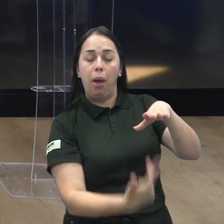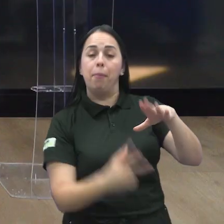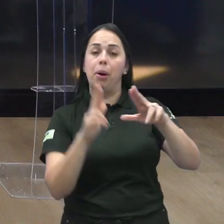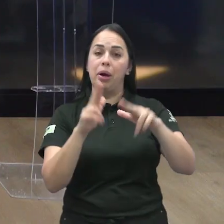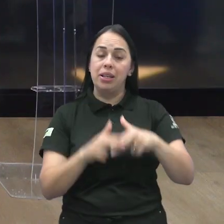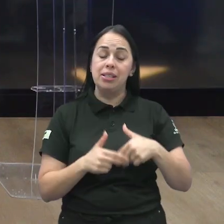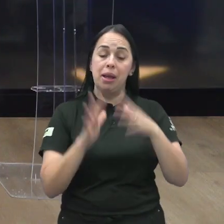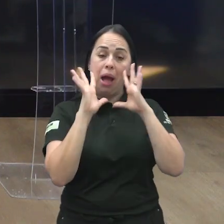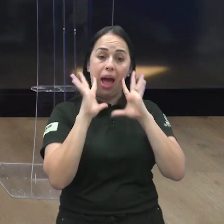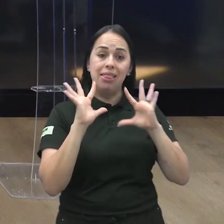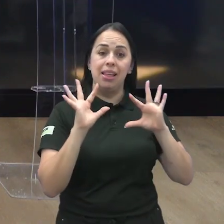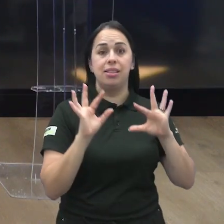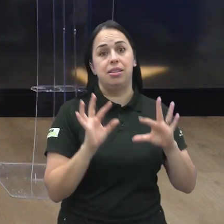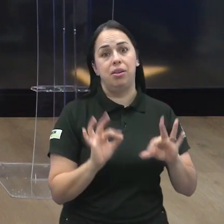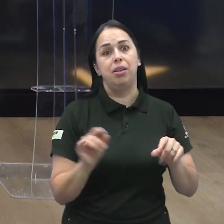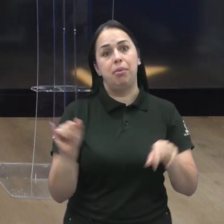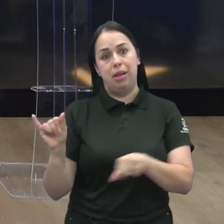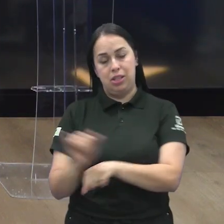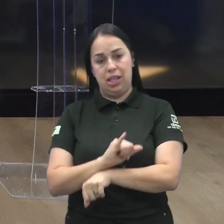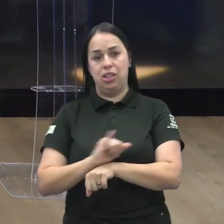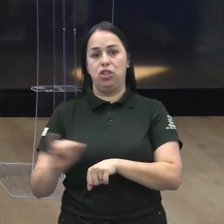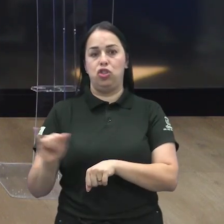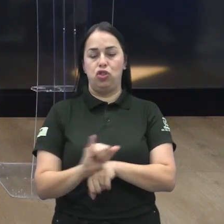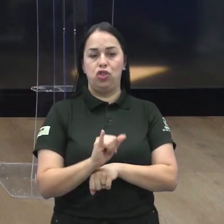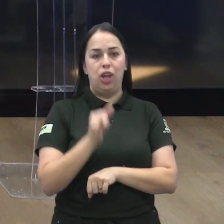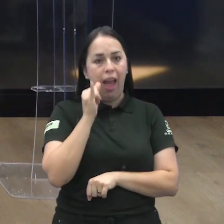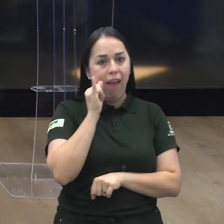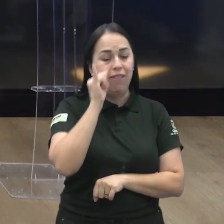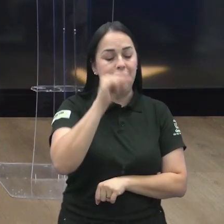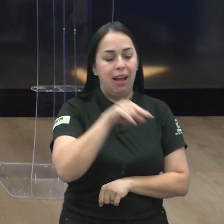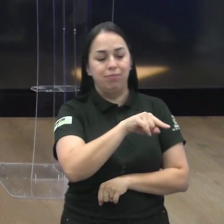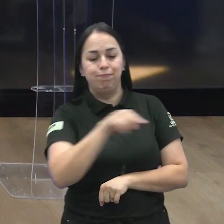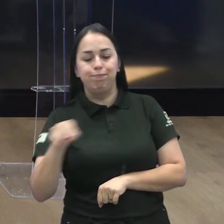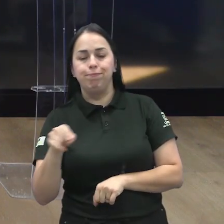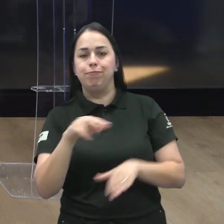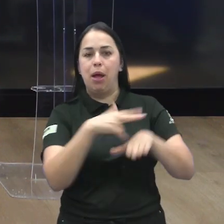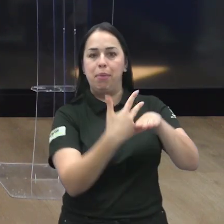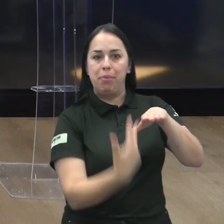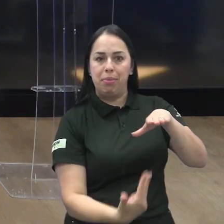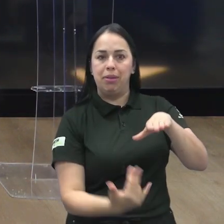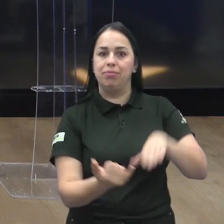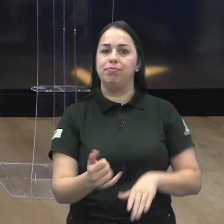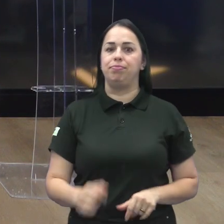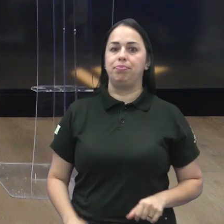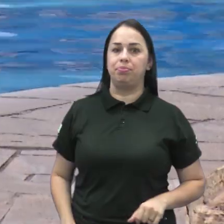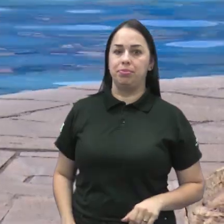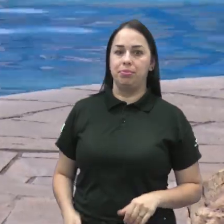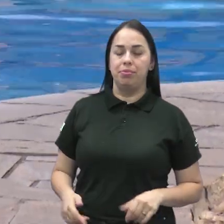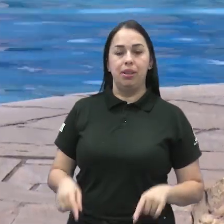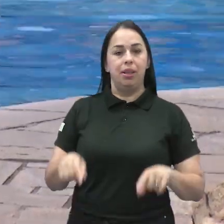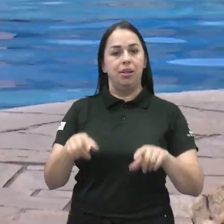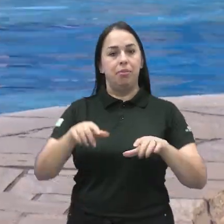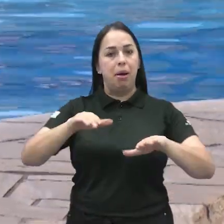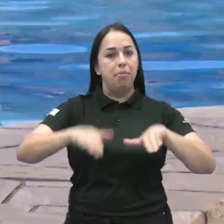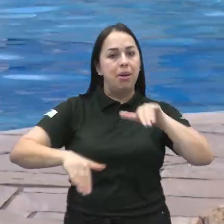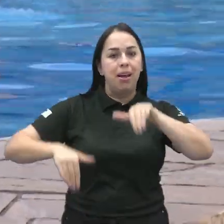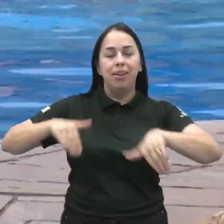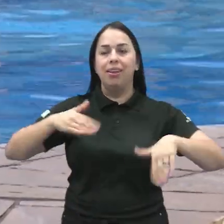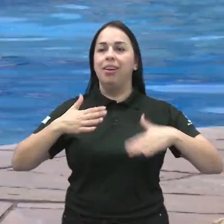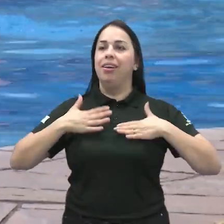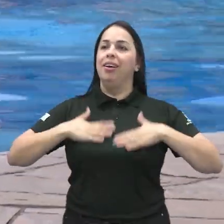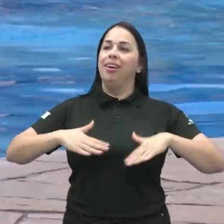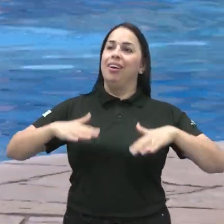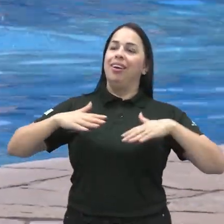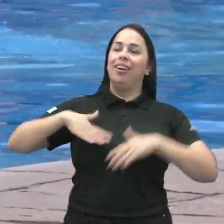redobrada e medidas de prevenção podem ajudar a evitar acidentes e até fatalidades. Só uma piscina mesmo